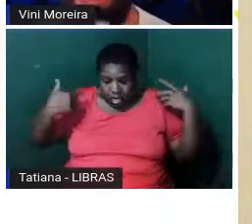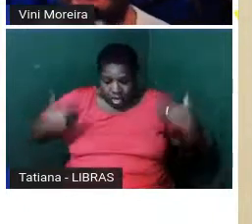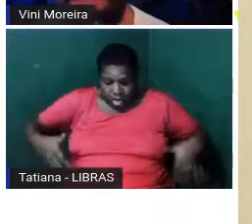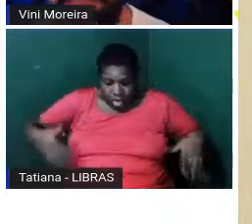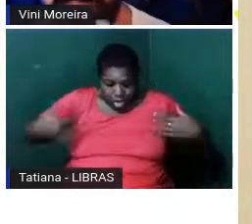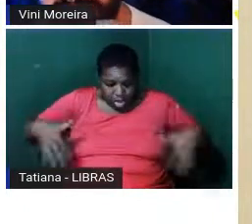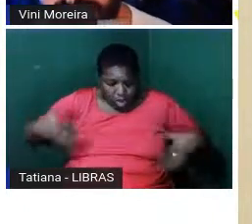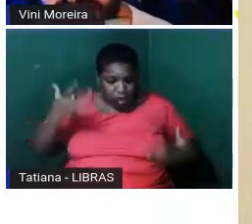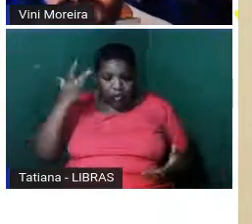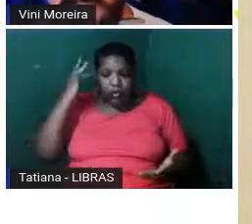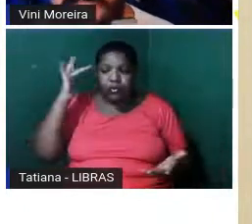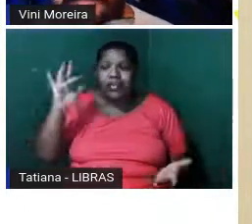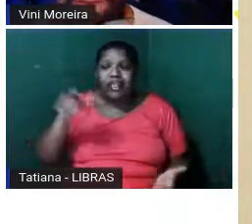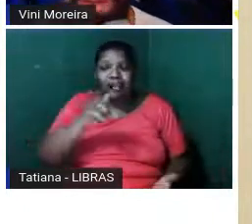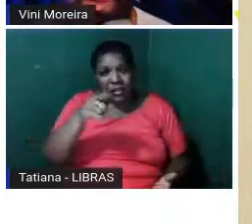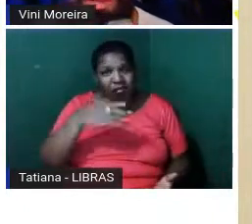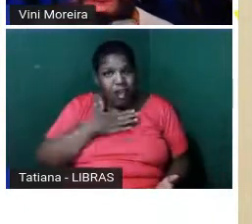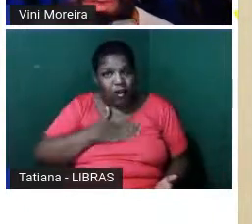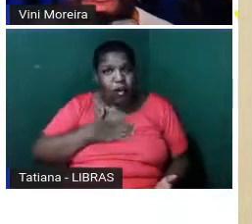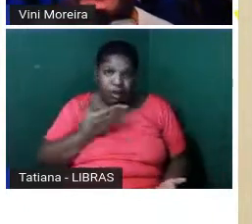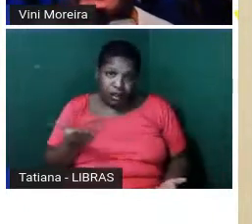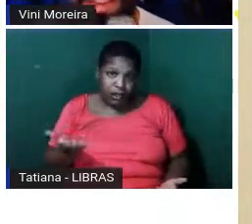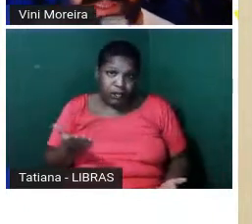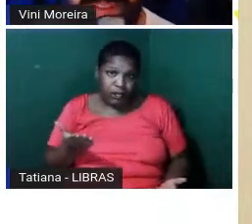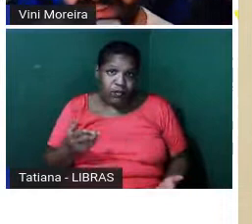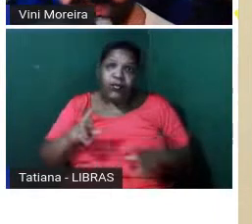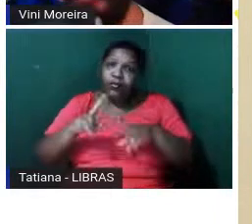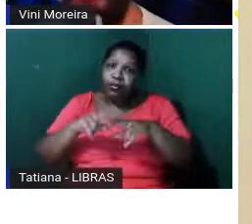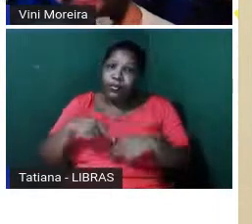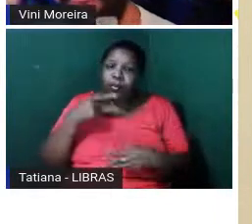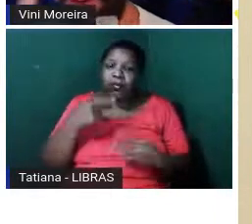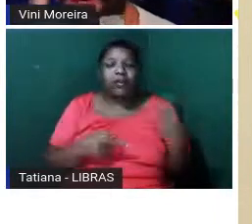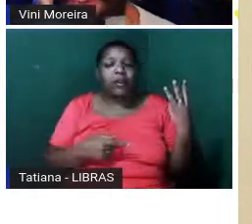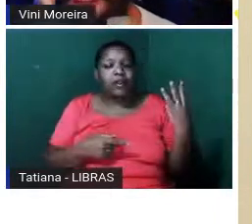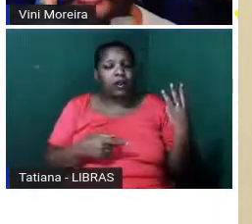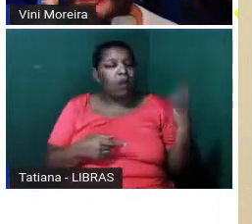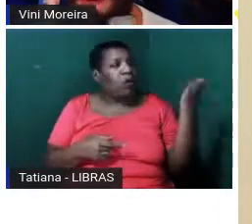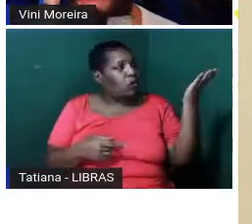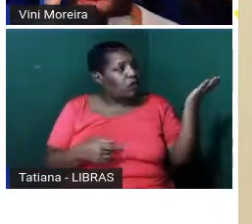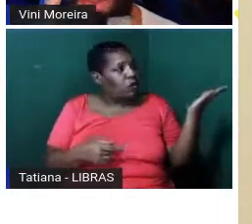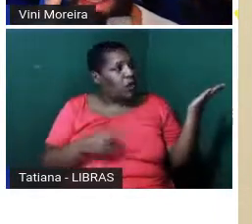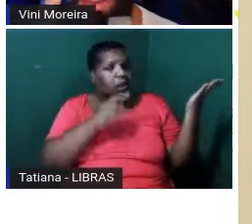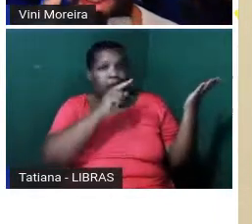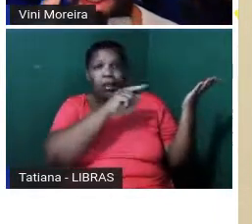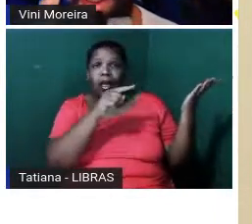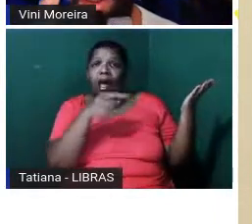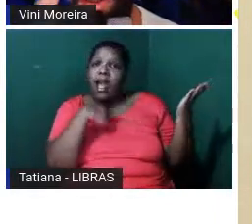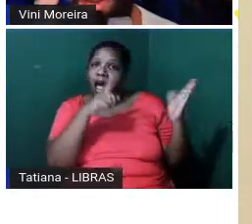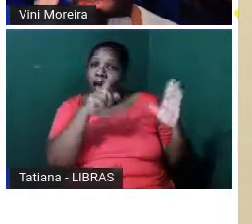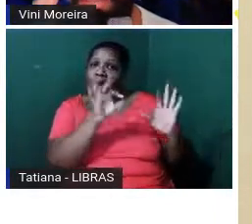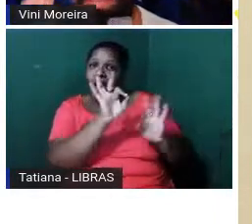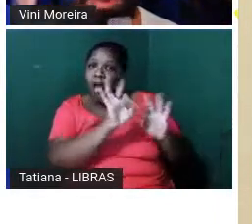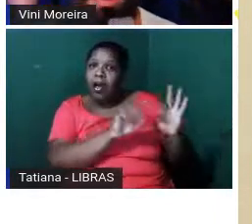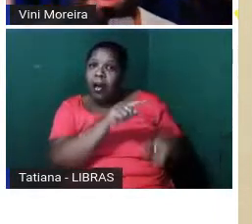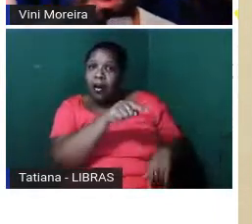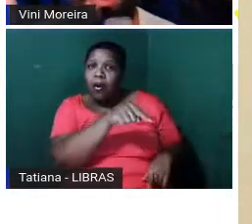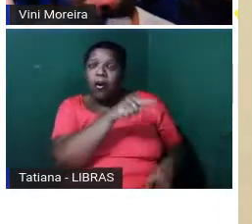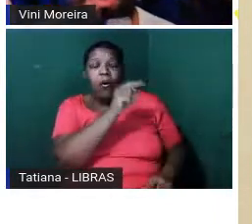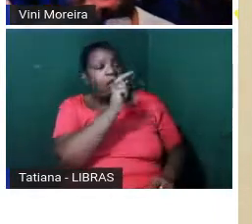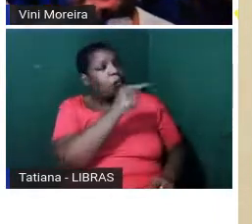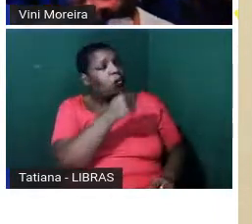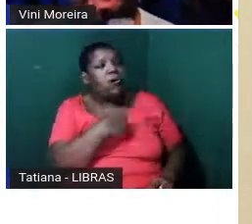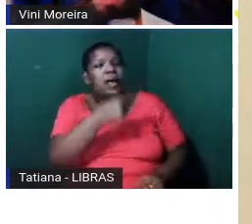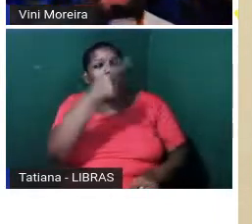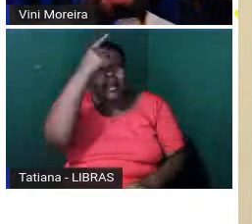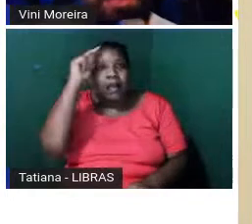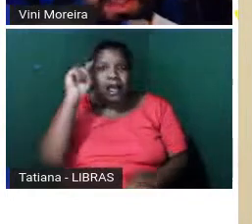nem sabe se você vai gostar por isso que eu trouxe esses três ícones de programa porque muita gente